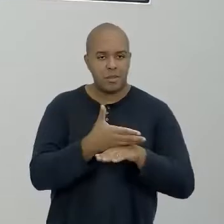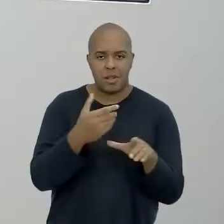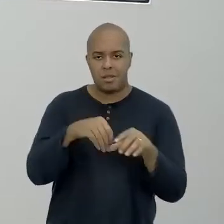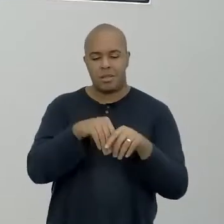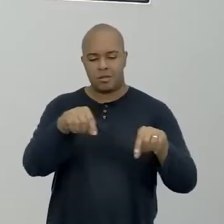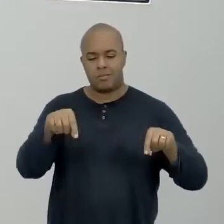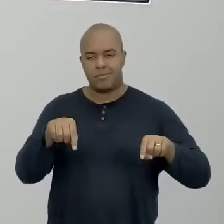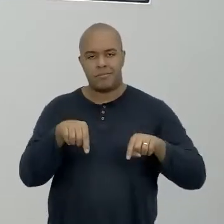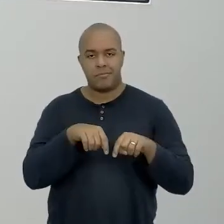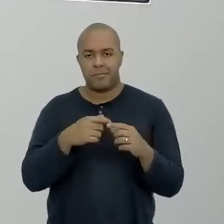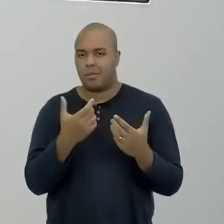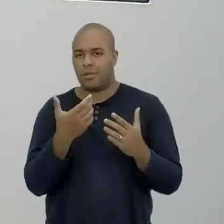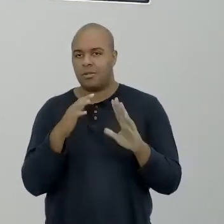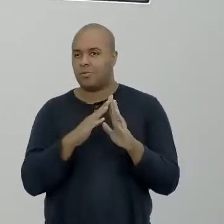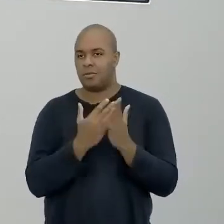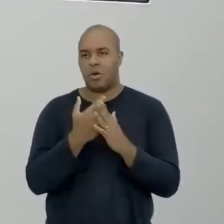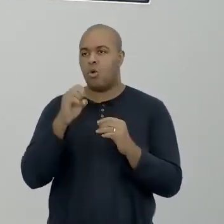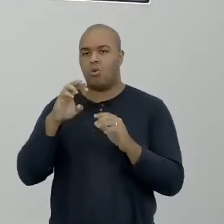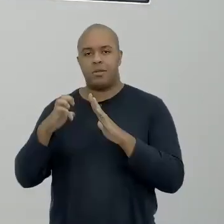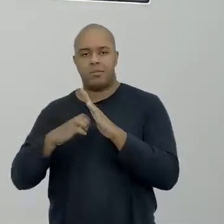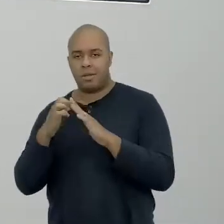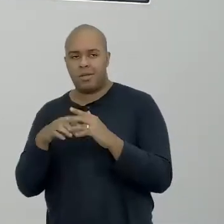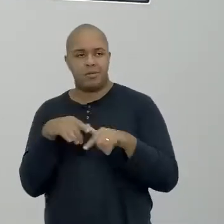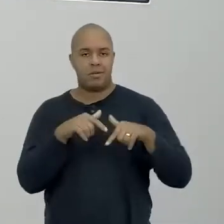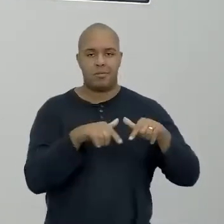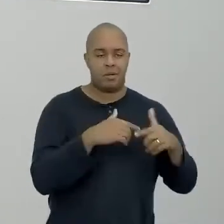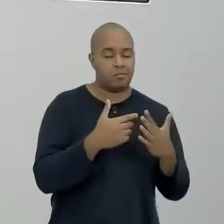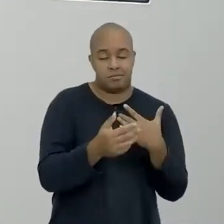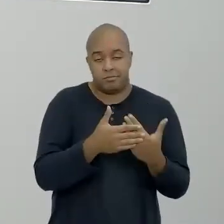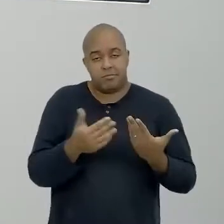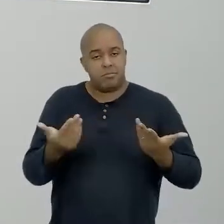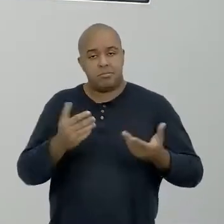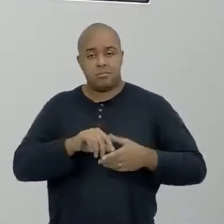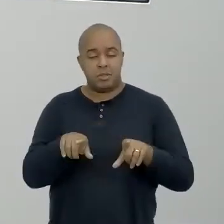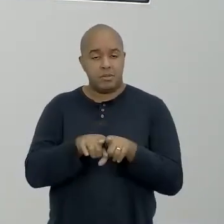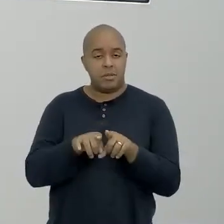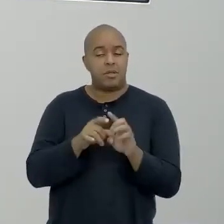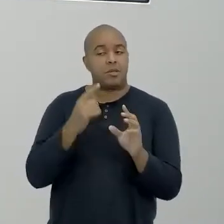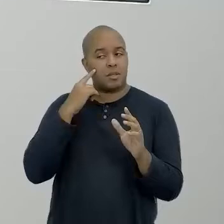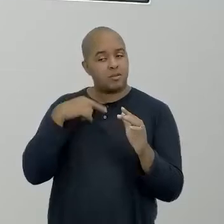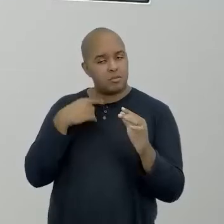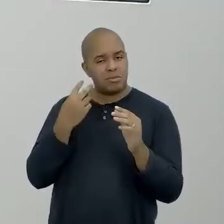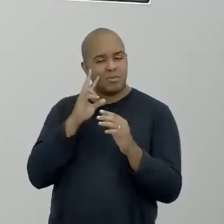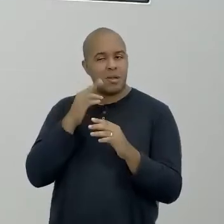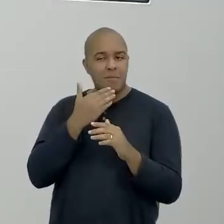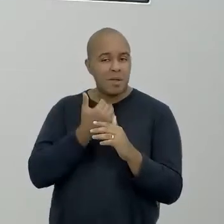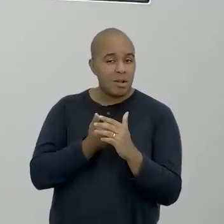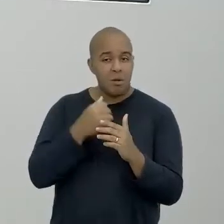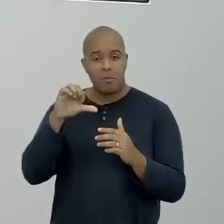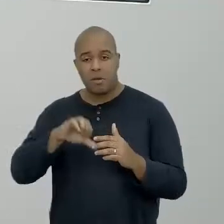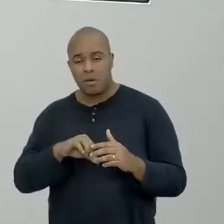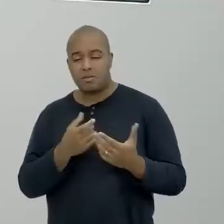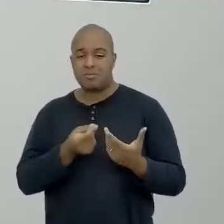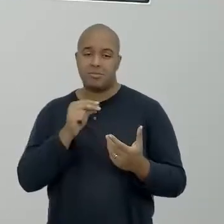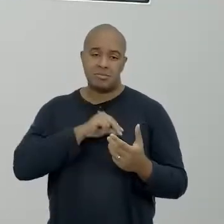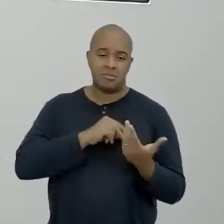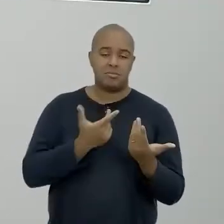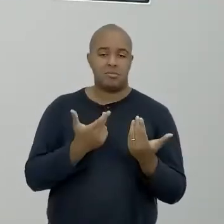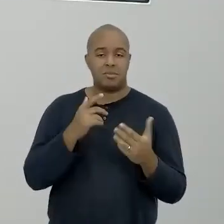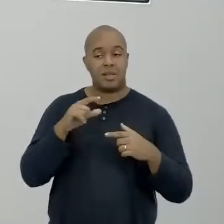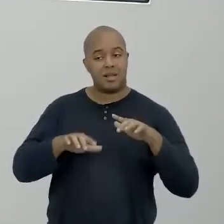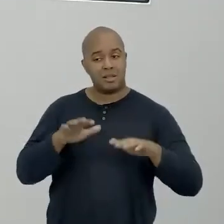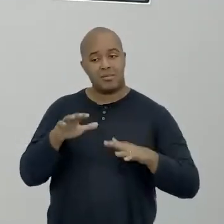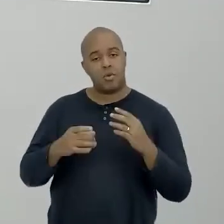numa sala de uma empresa, no trabalho, e estão sendo melhor ou pior remuneradas